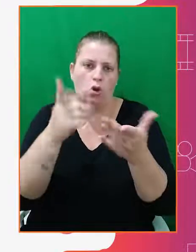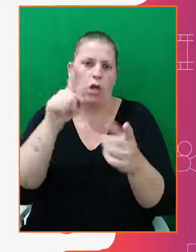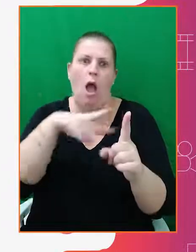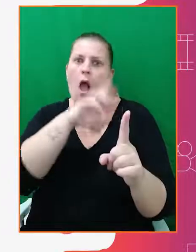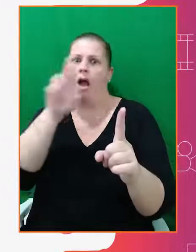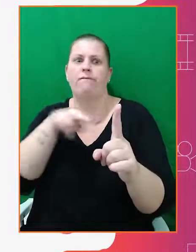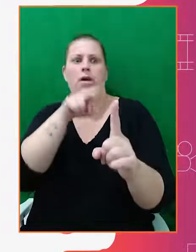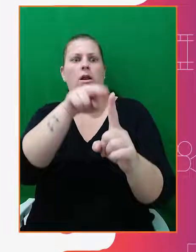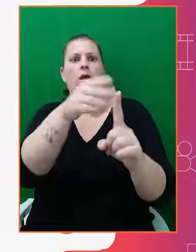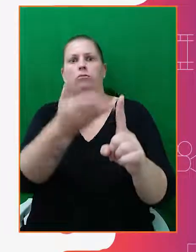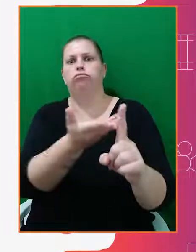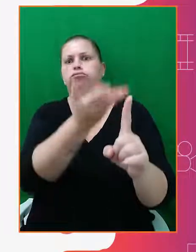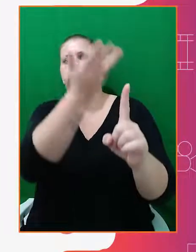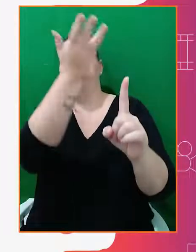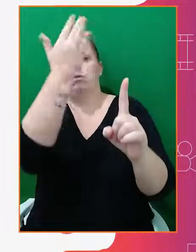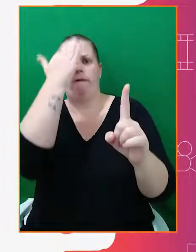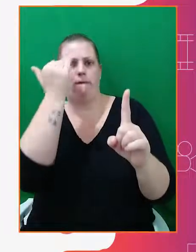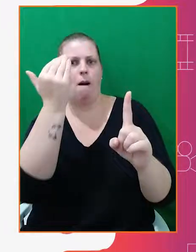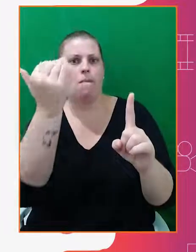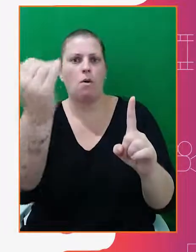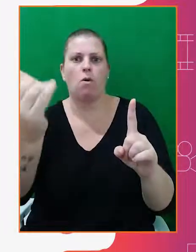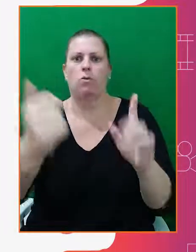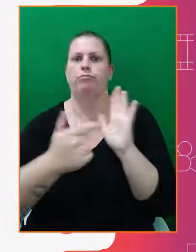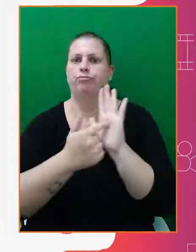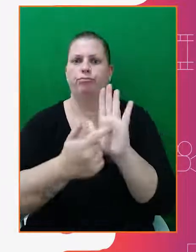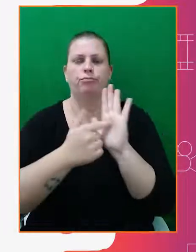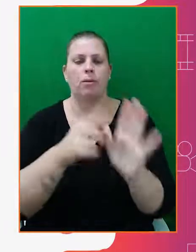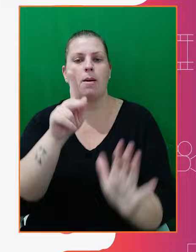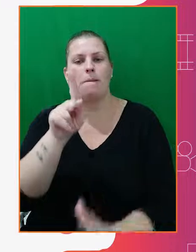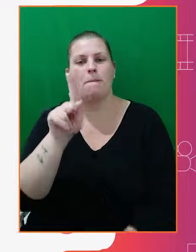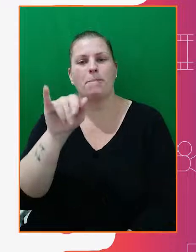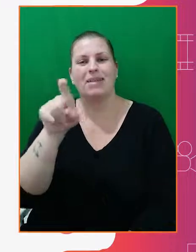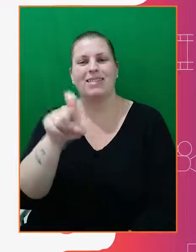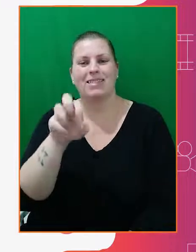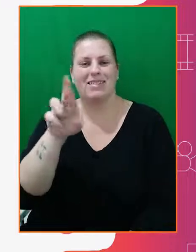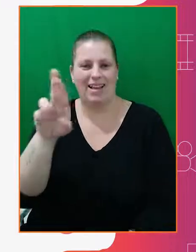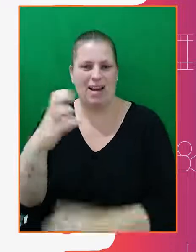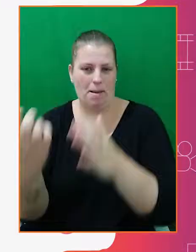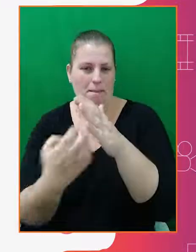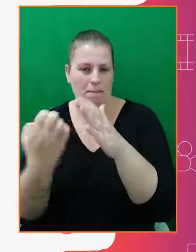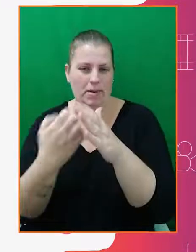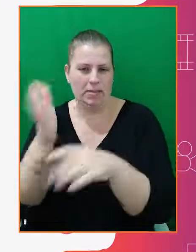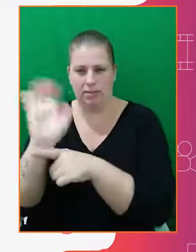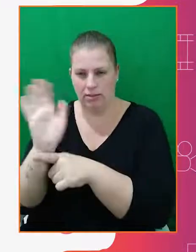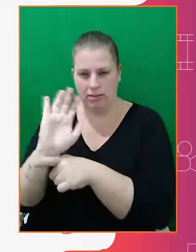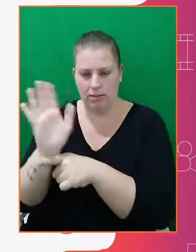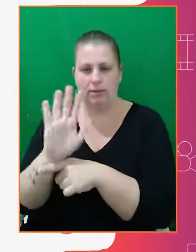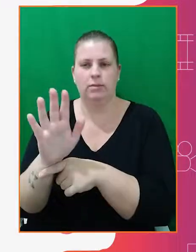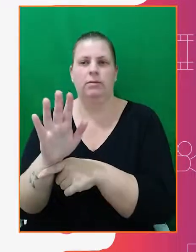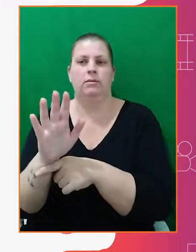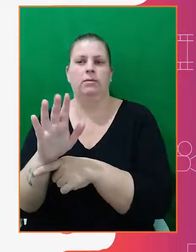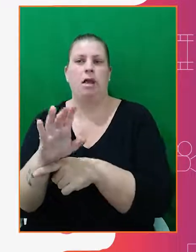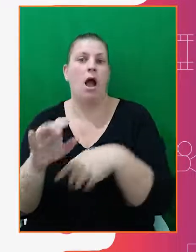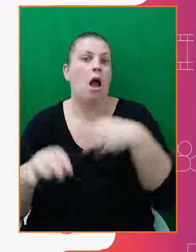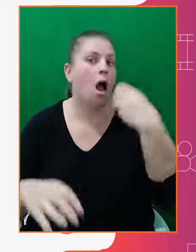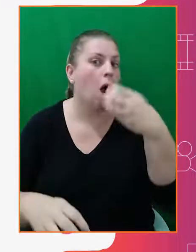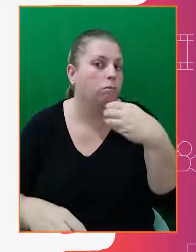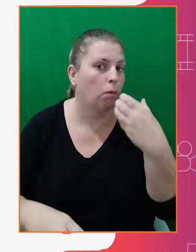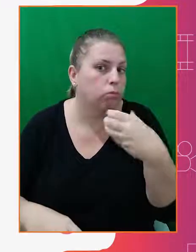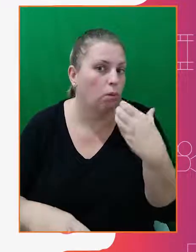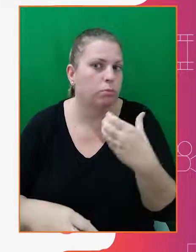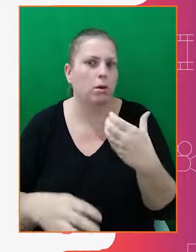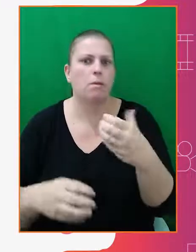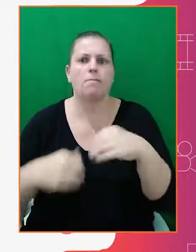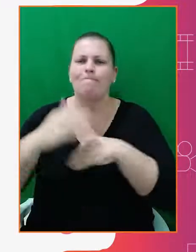de hoje. A Pixar, a produtora do Toy Story, obteve apoio das grandes da informática, como a